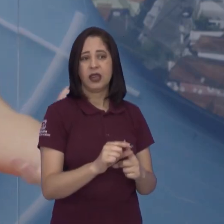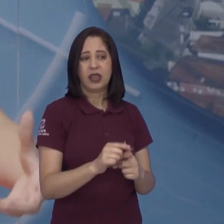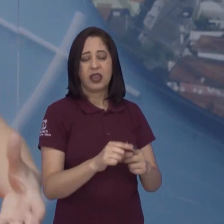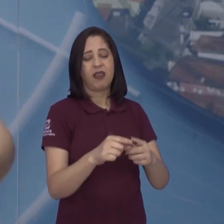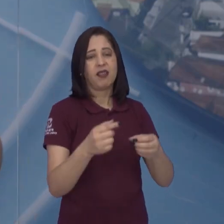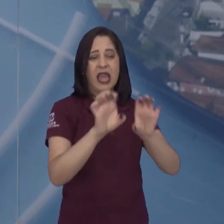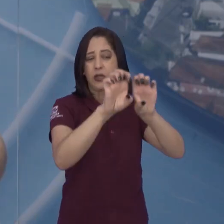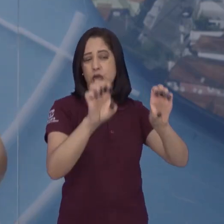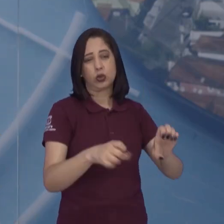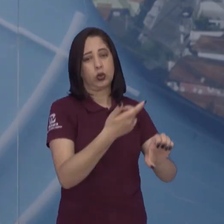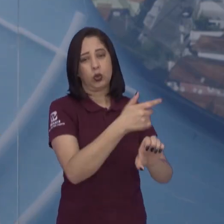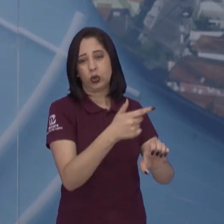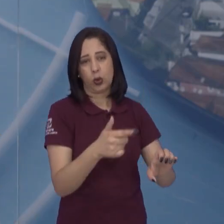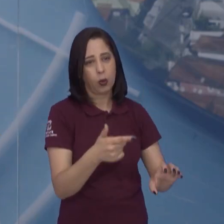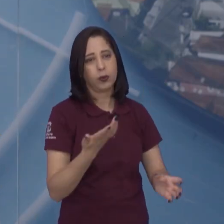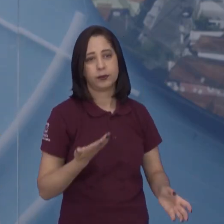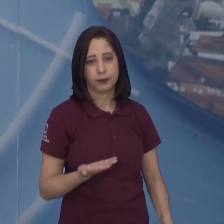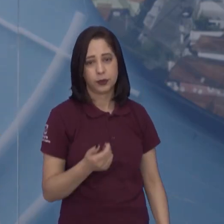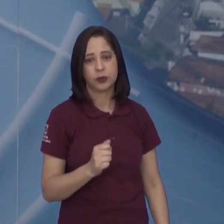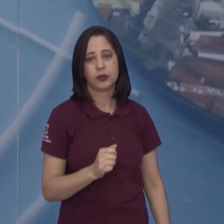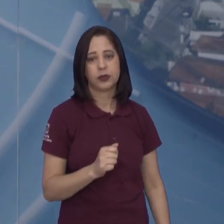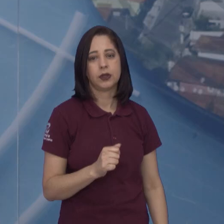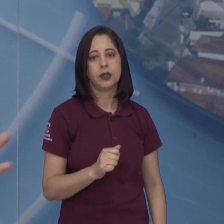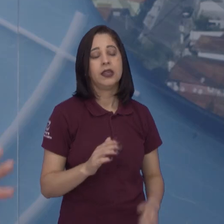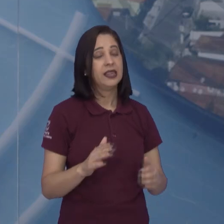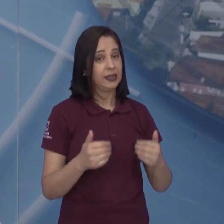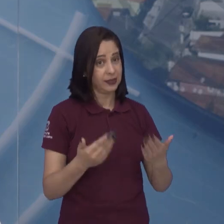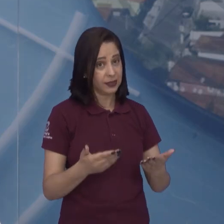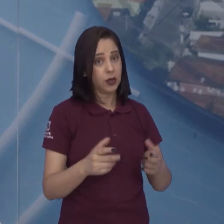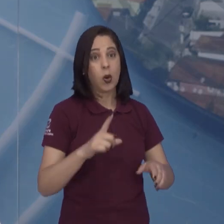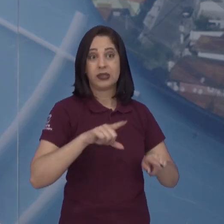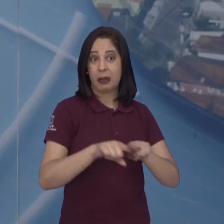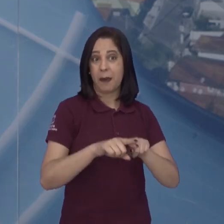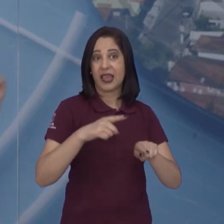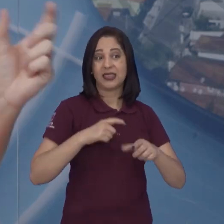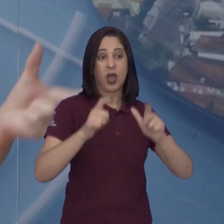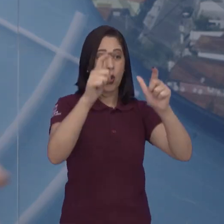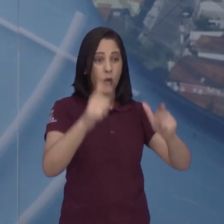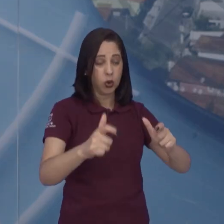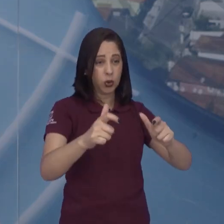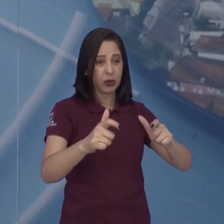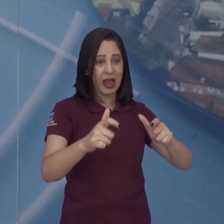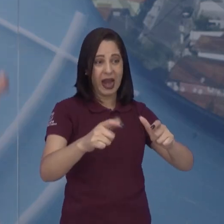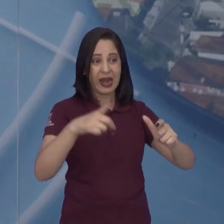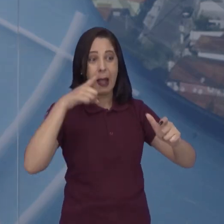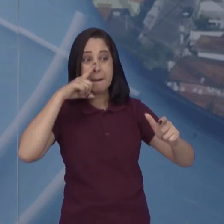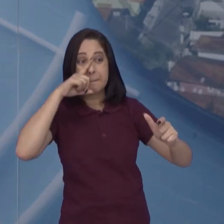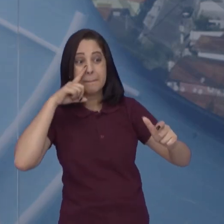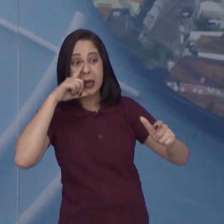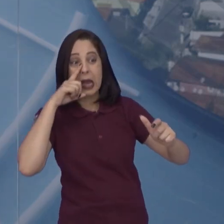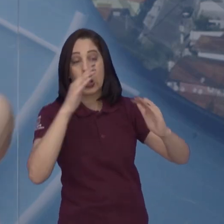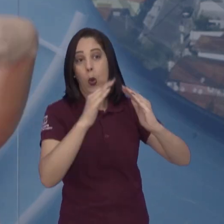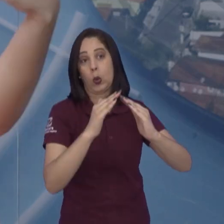são levadas mesmo, né, quando estão em situação de risco, a gente ainda tem esse problema, né, que não é pensado no todo, não